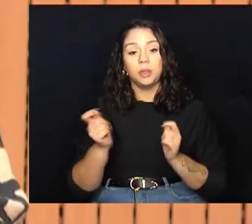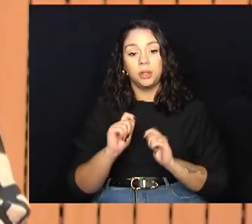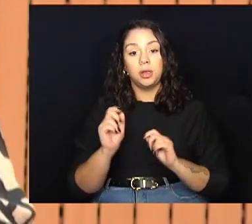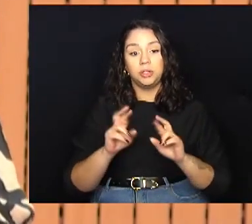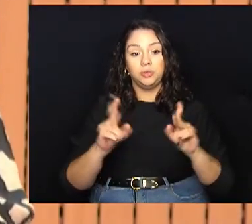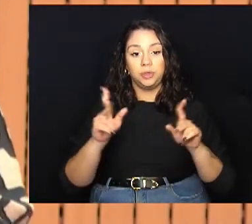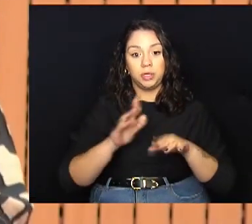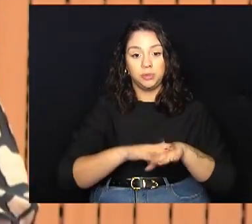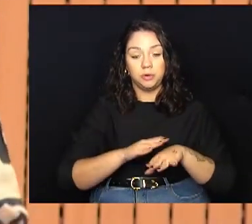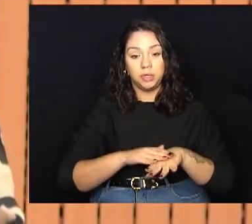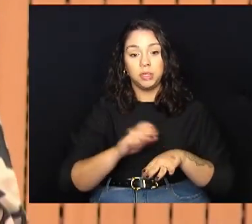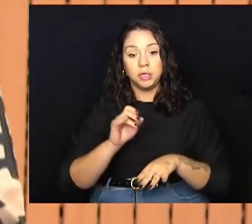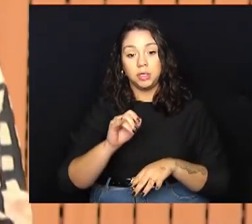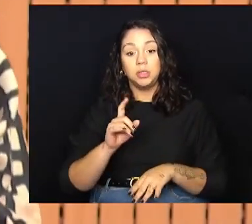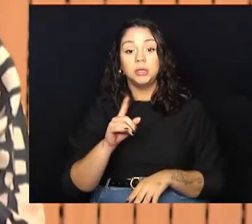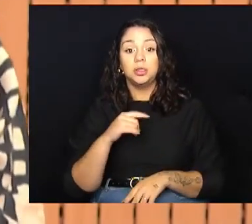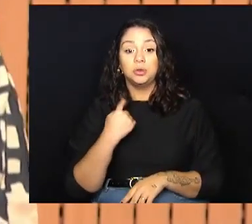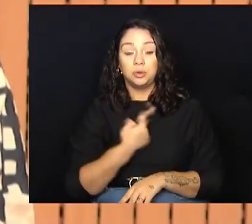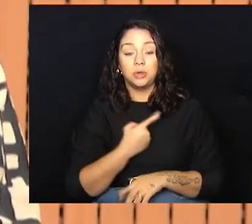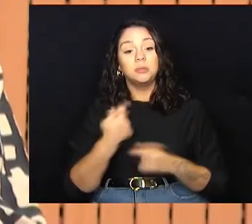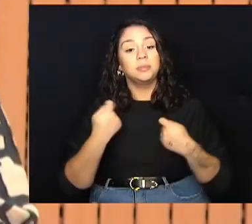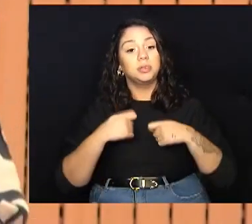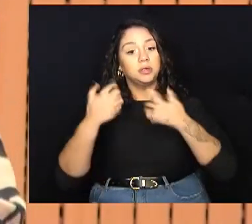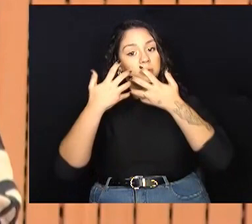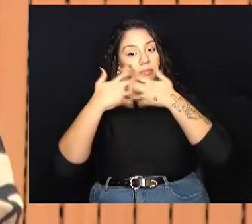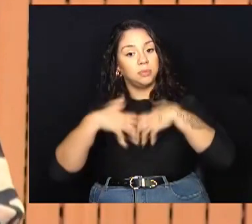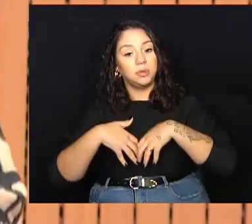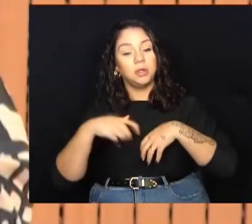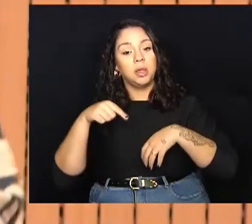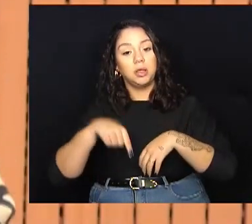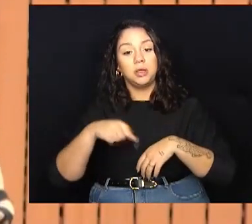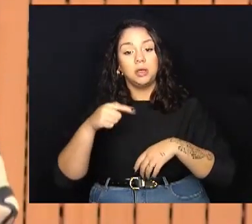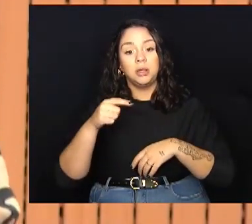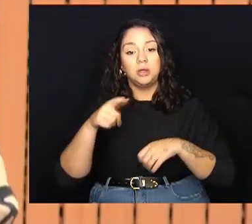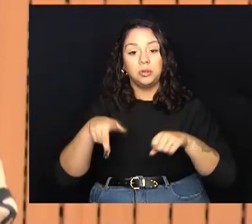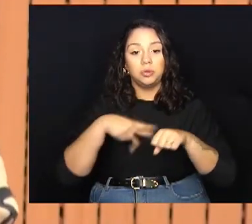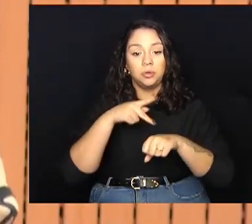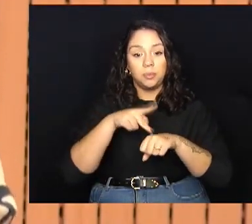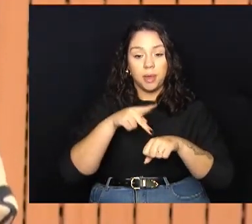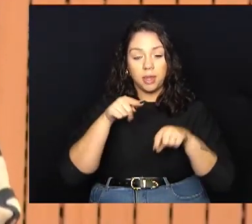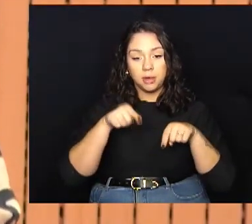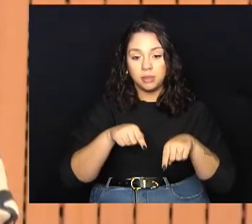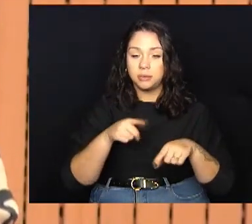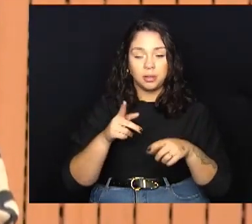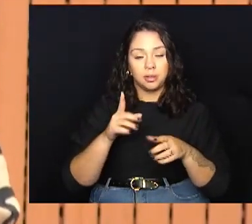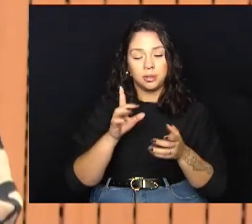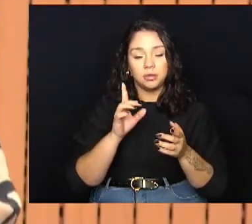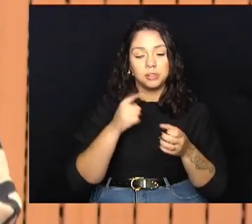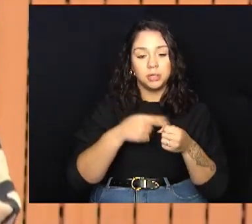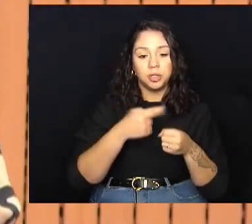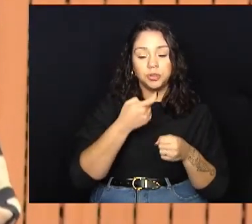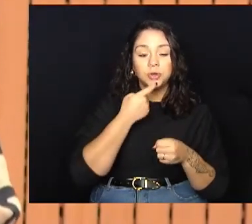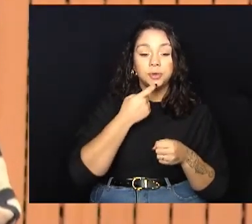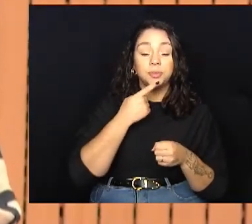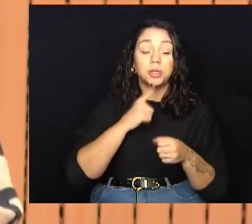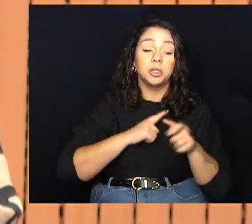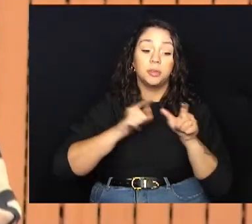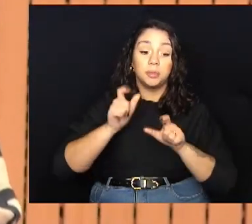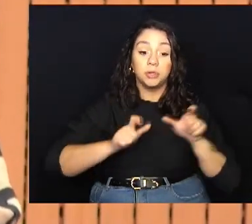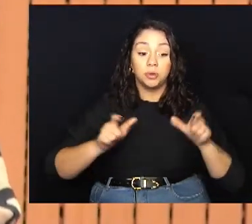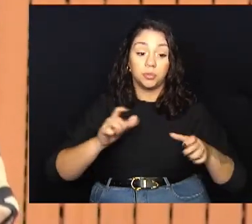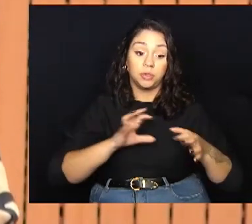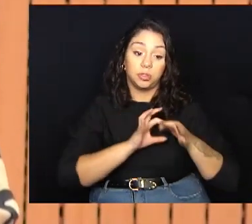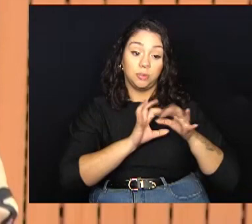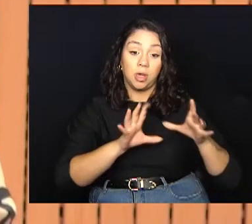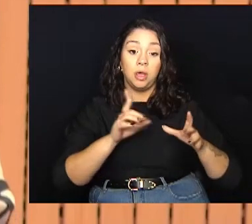países seja isso que a gente tem que pensar no nosso pequeno país Campinas aqui eu acho que a gente tem muita gente disposta disponível muita gente